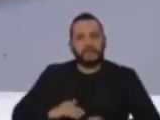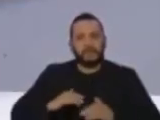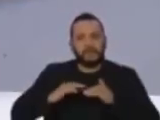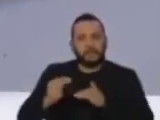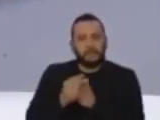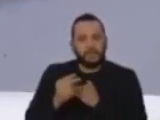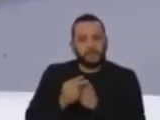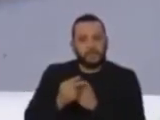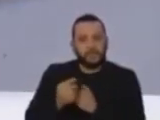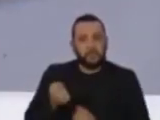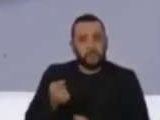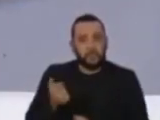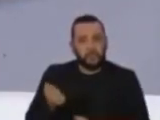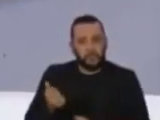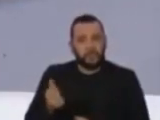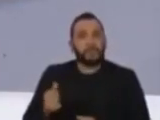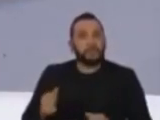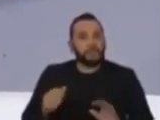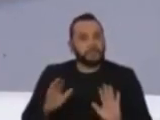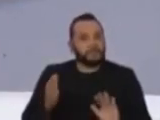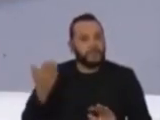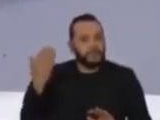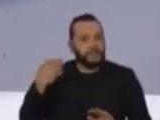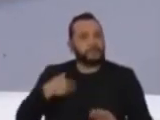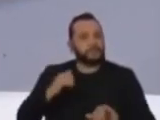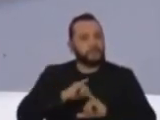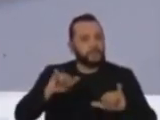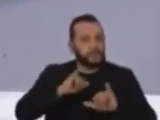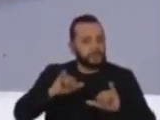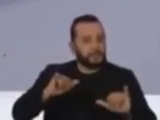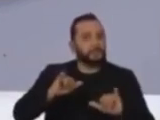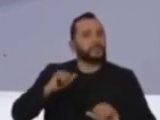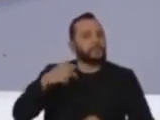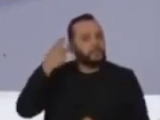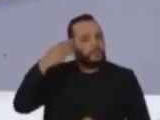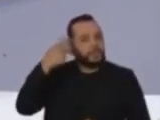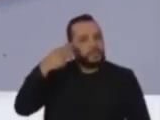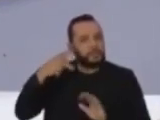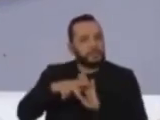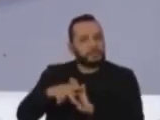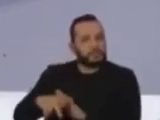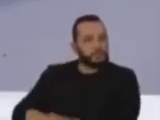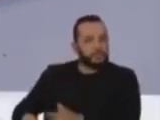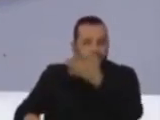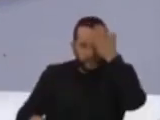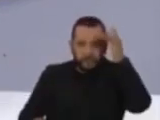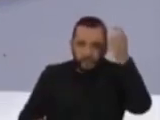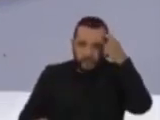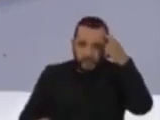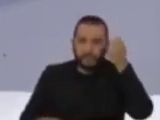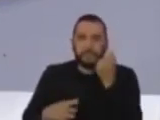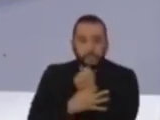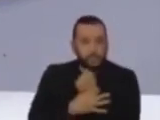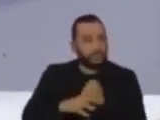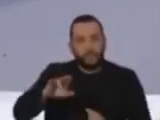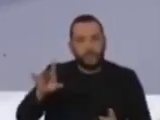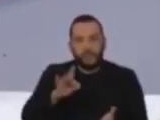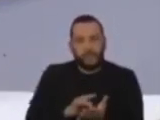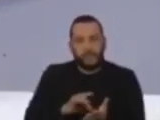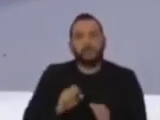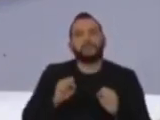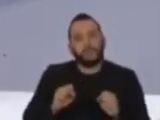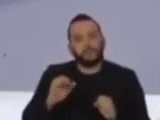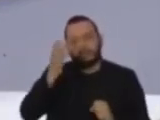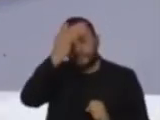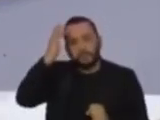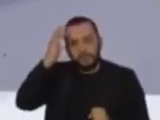Será que se tivesse havido - política naquela divulgação teria se passado - uma imagem de segurança que não era real e que pode ter levado